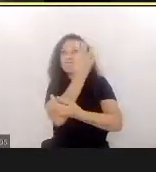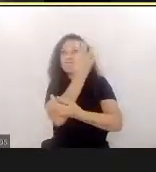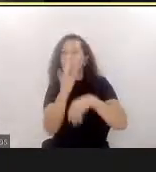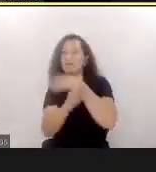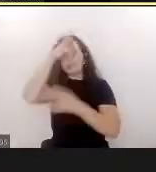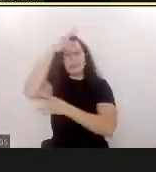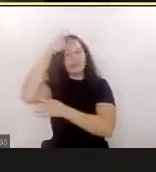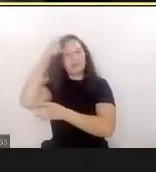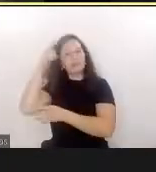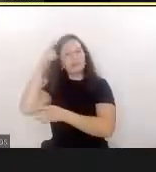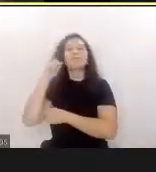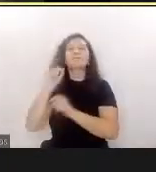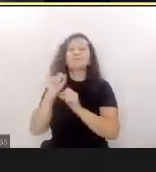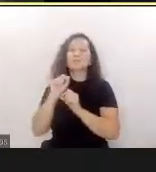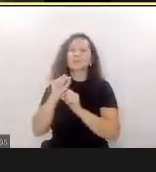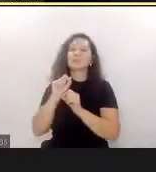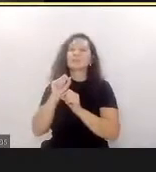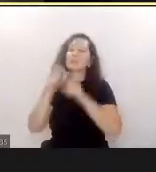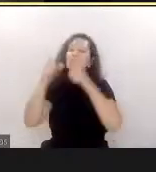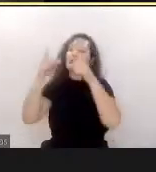ela é uma região